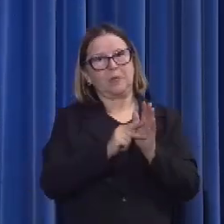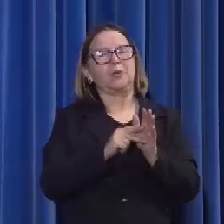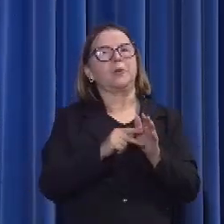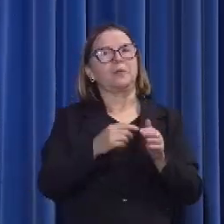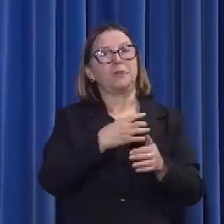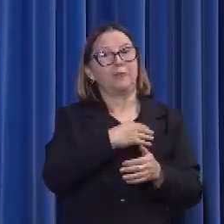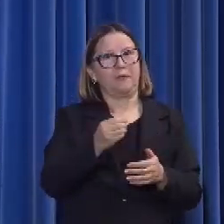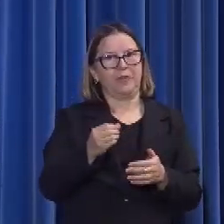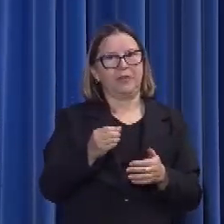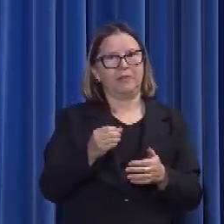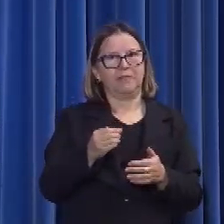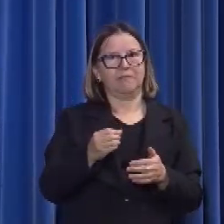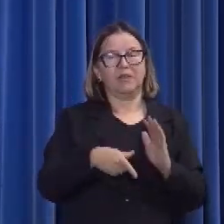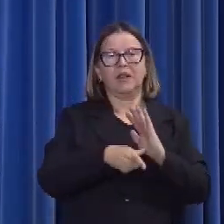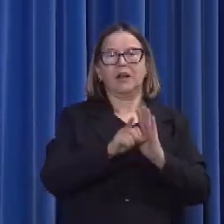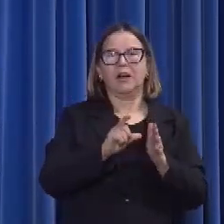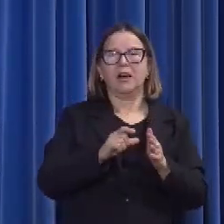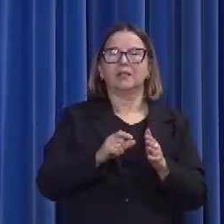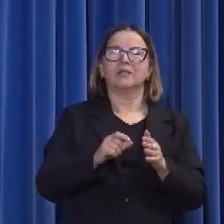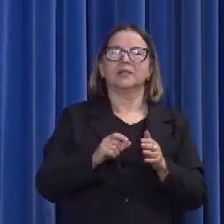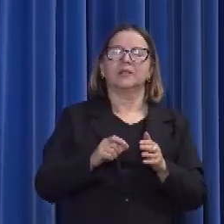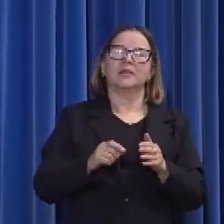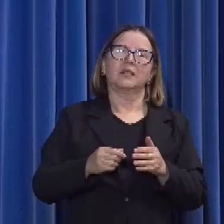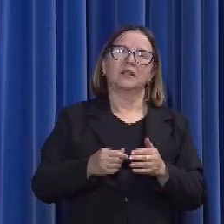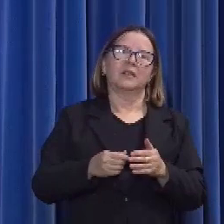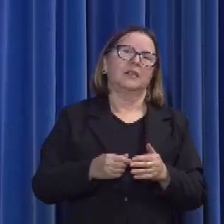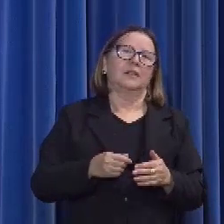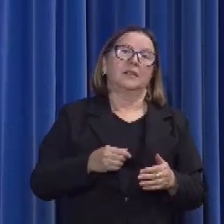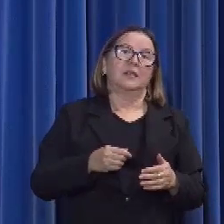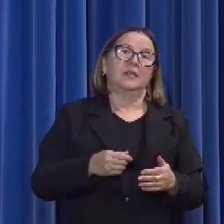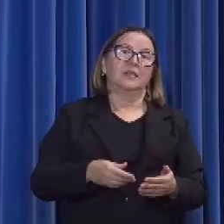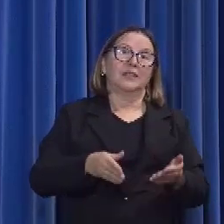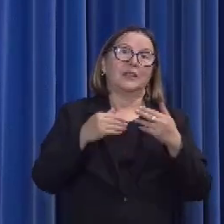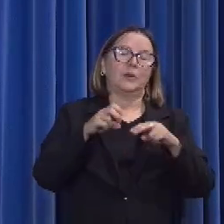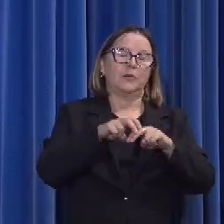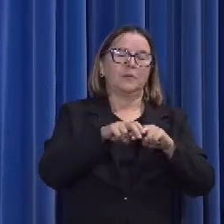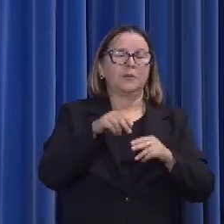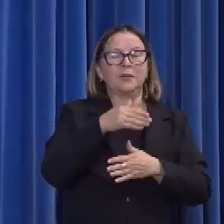nos dará juntamente com ele todas as coisas? Oh, meu Pai.